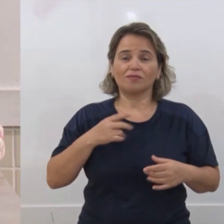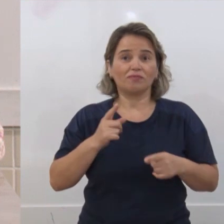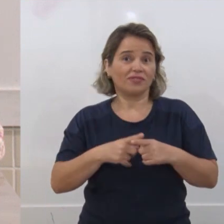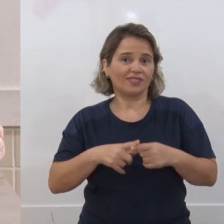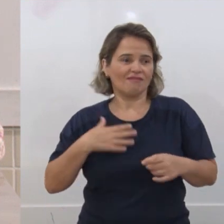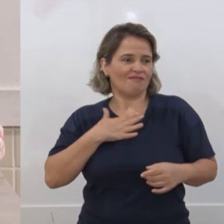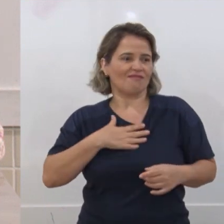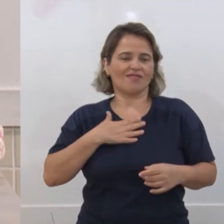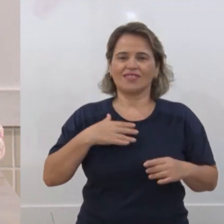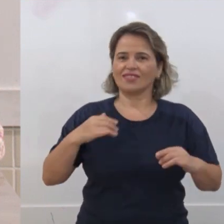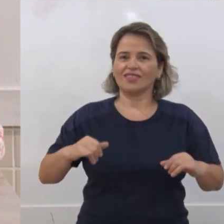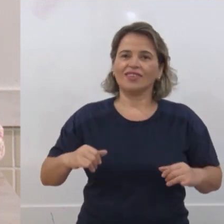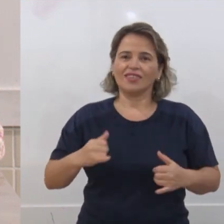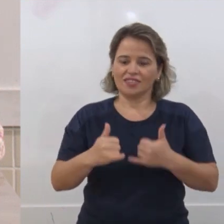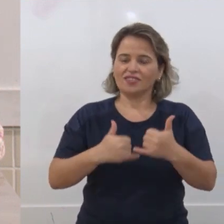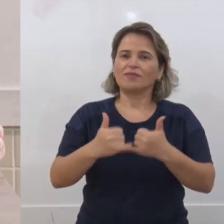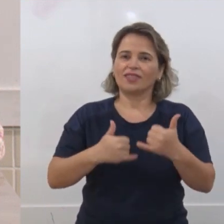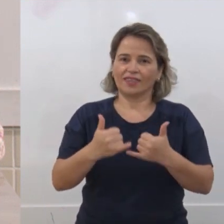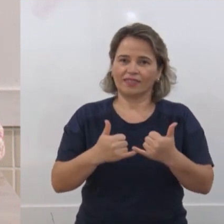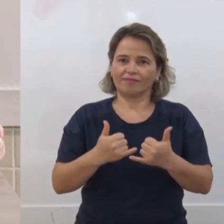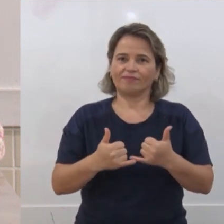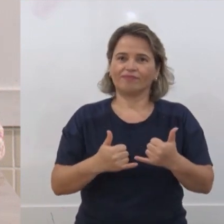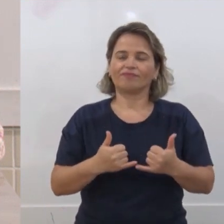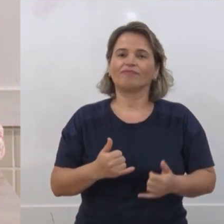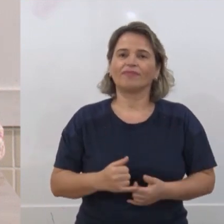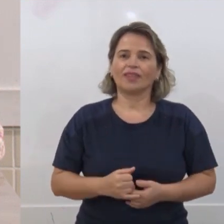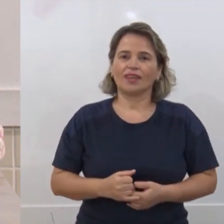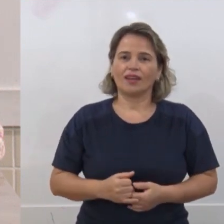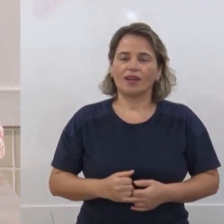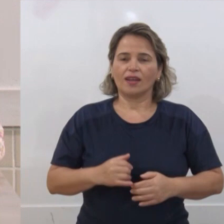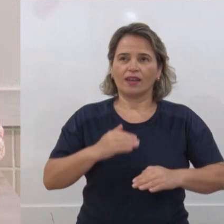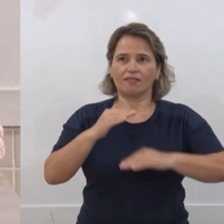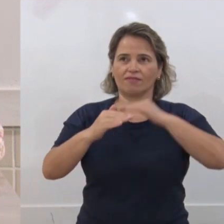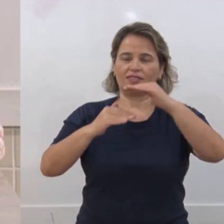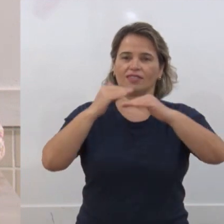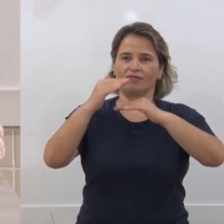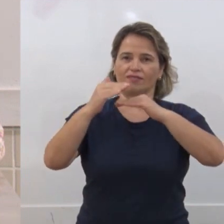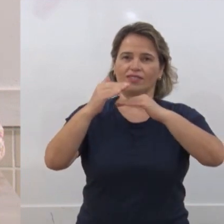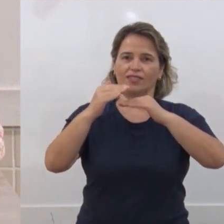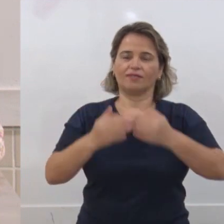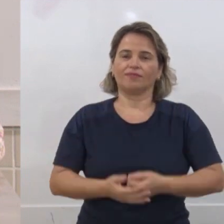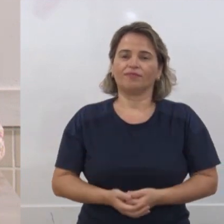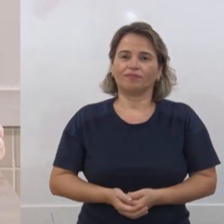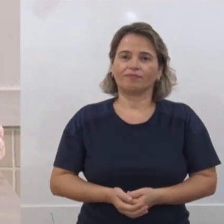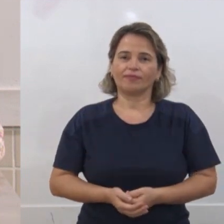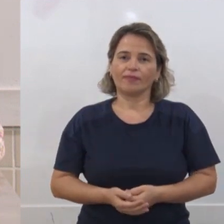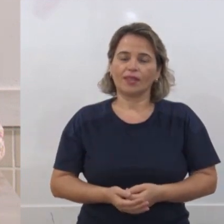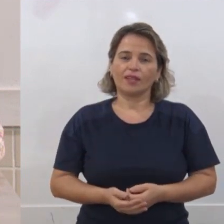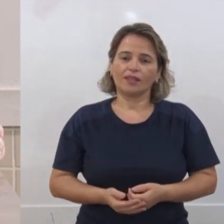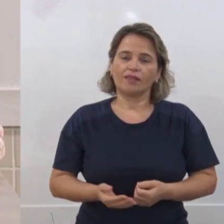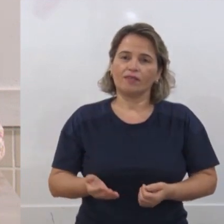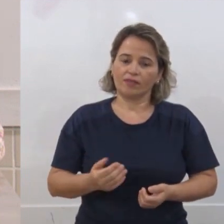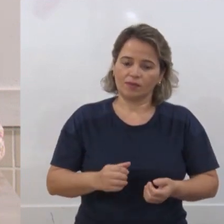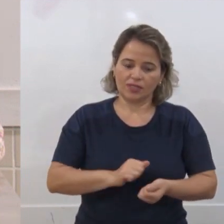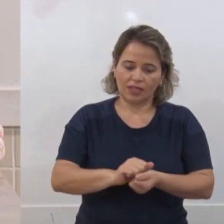eu tenho certeza que esse momento vai ser de grande valia para o crescimento dele. Vamos lavar as louças que